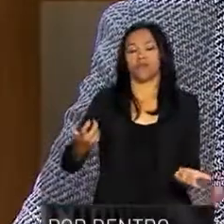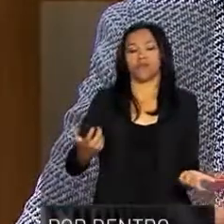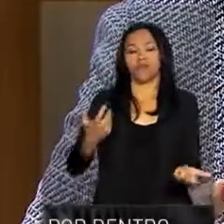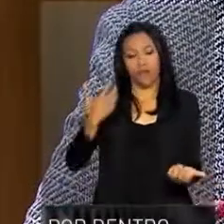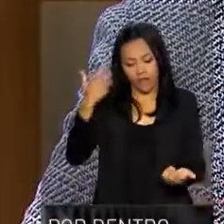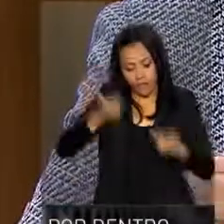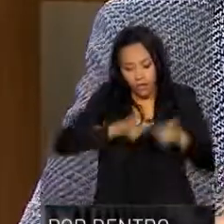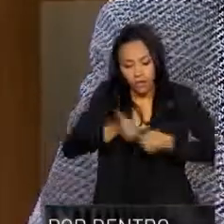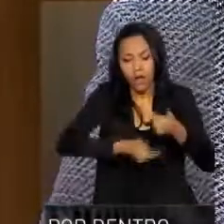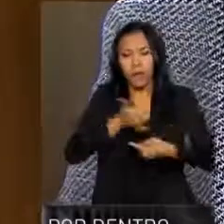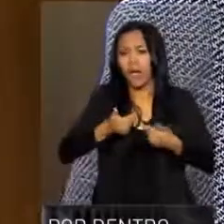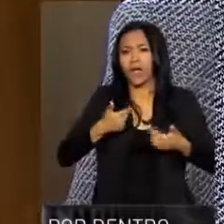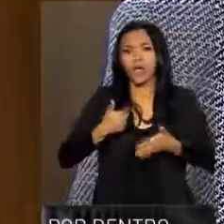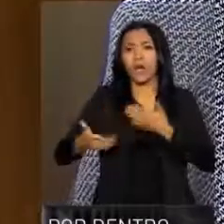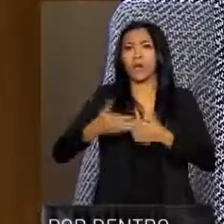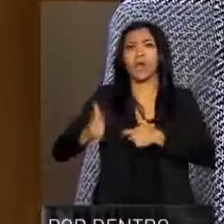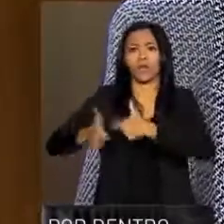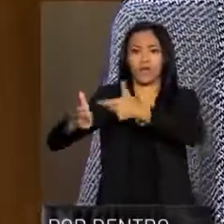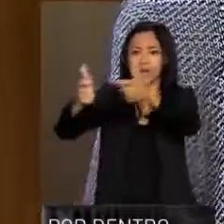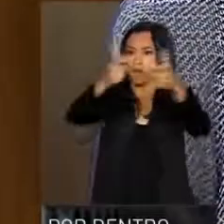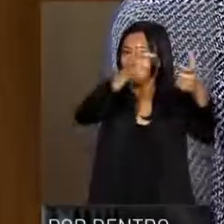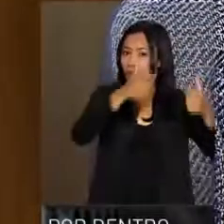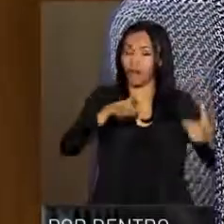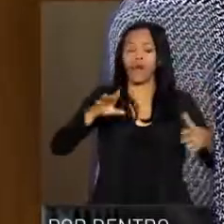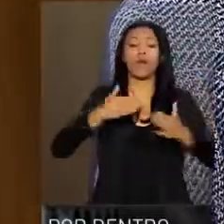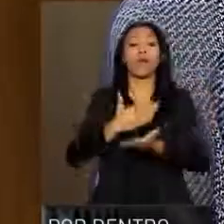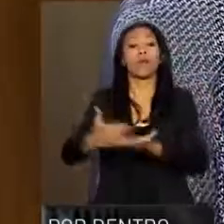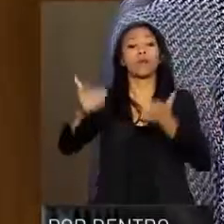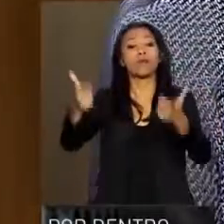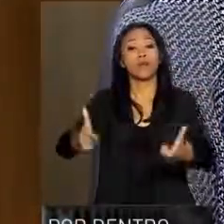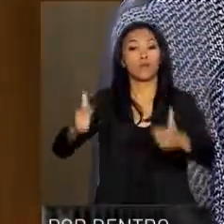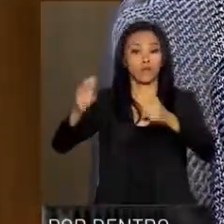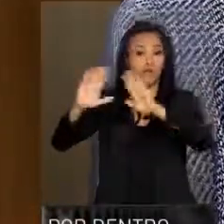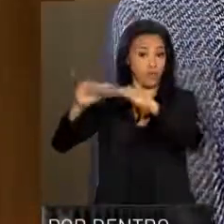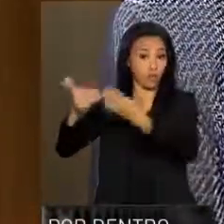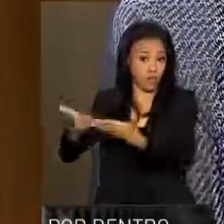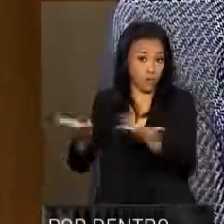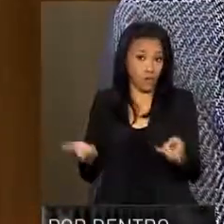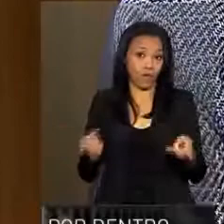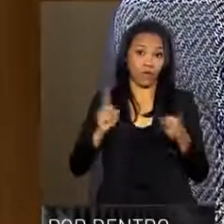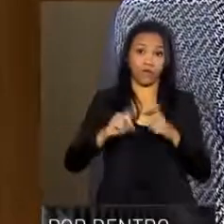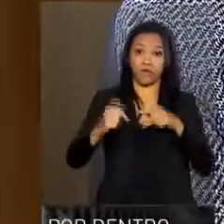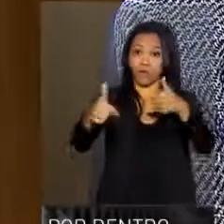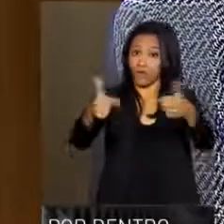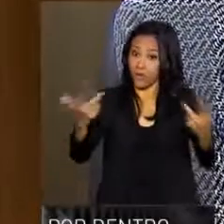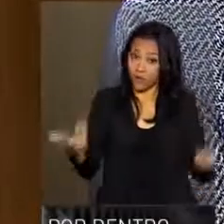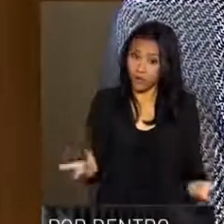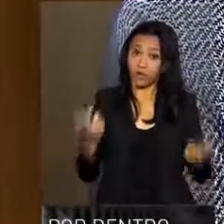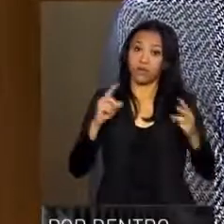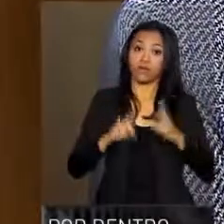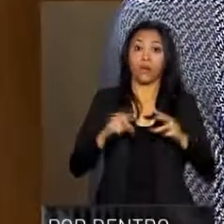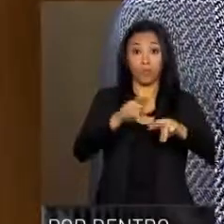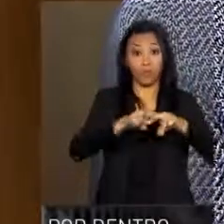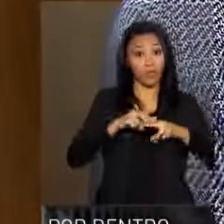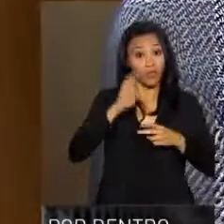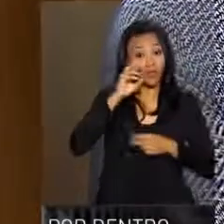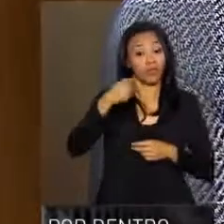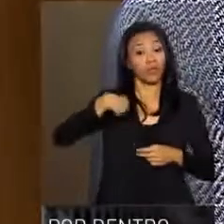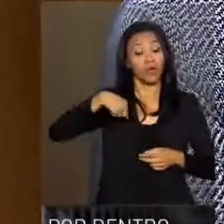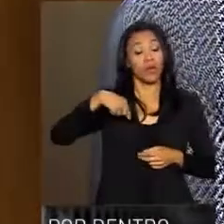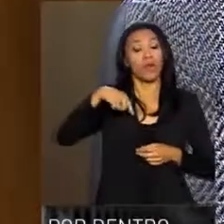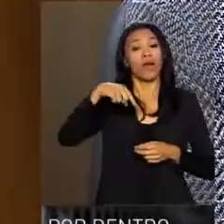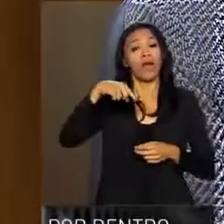isso em todos os lugares e aí entra a escola entre o local de trabalho daí por isso nós estamos dentro do brasil mulher também